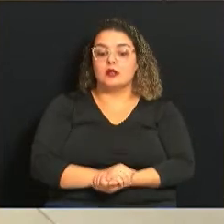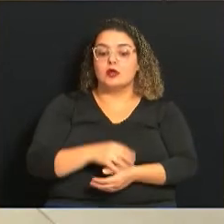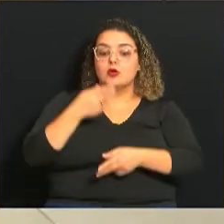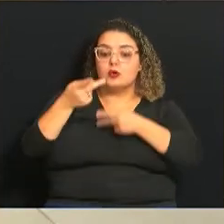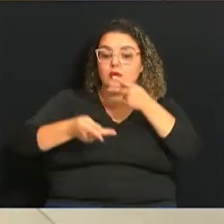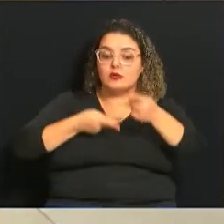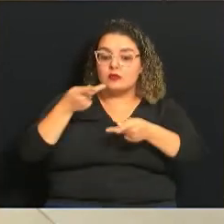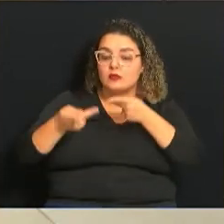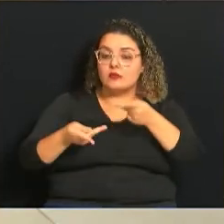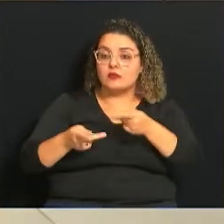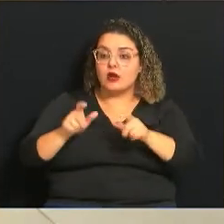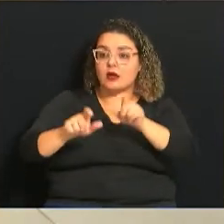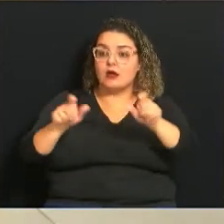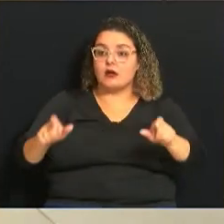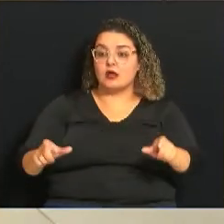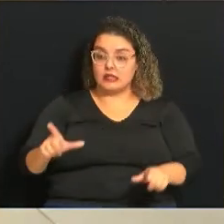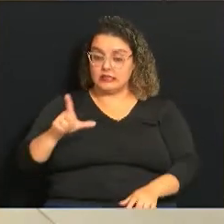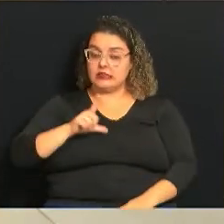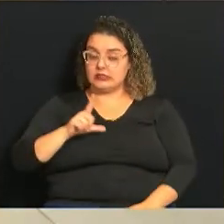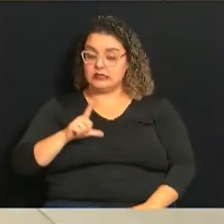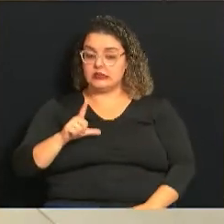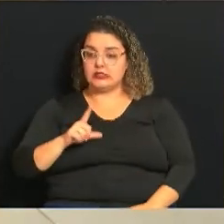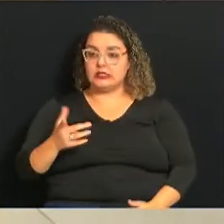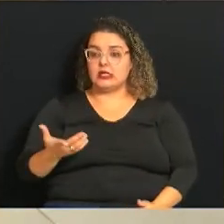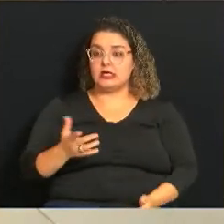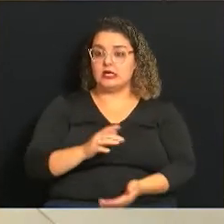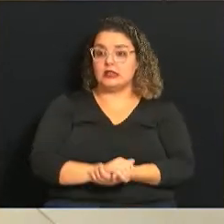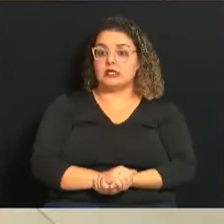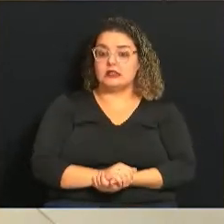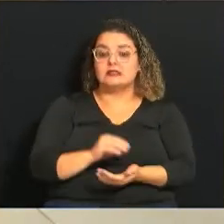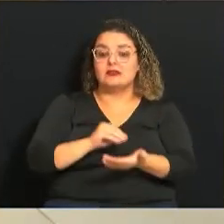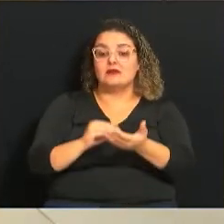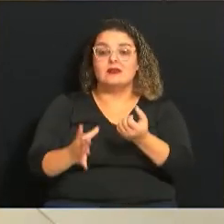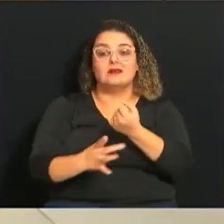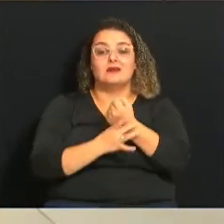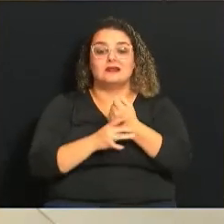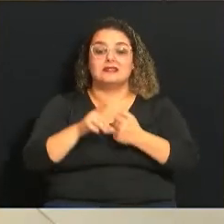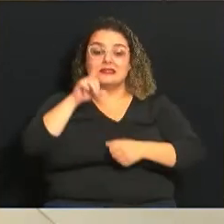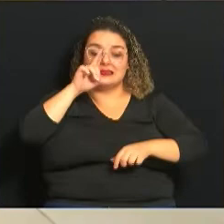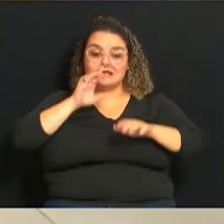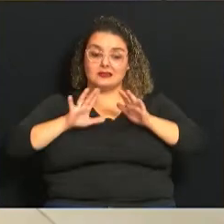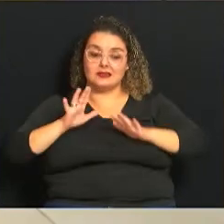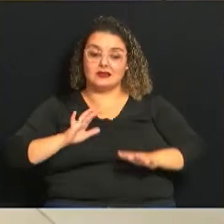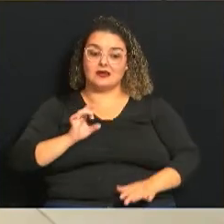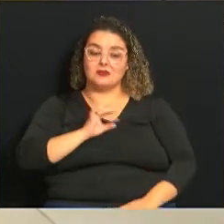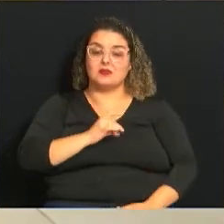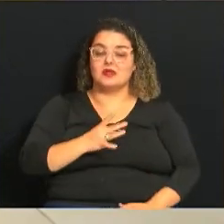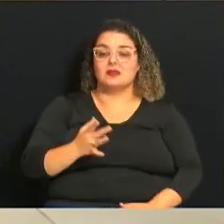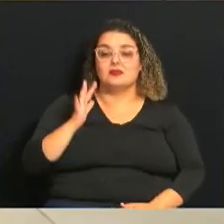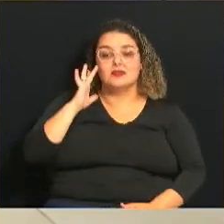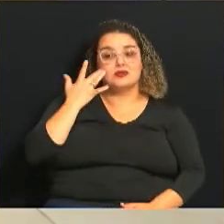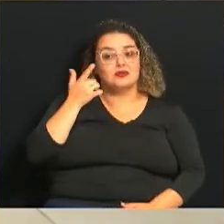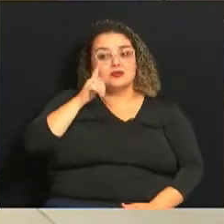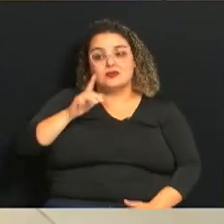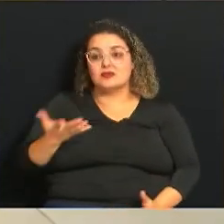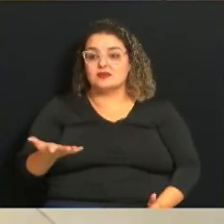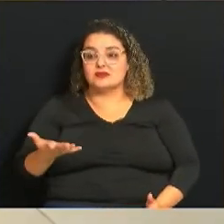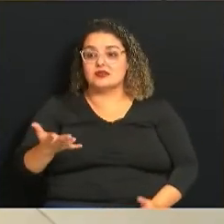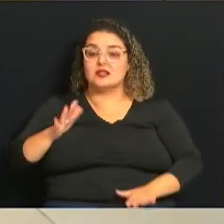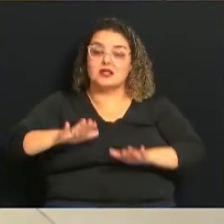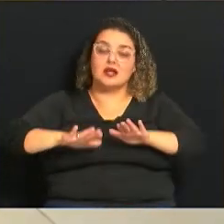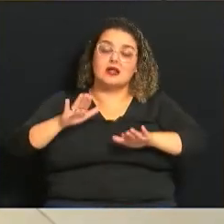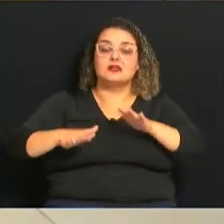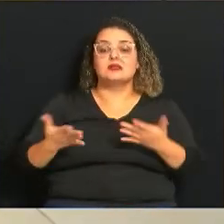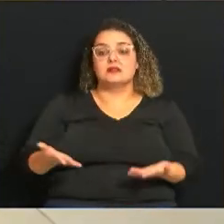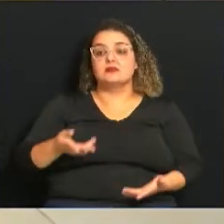falando, muita gente tem essa insegurança, essa cautela, não é? E acaba, de repente, como a gente